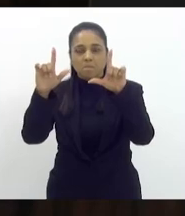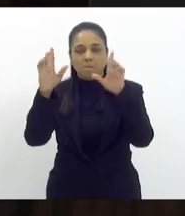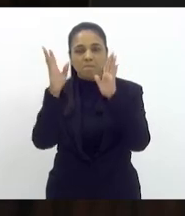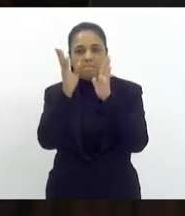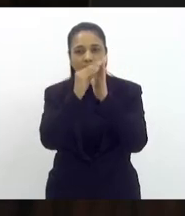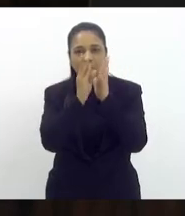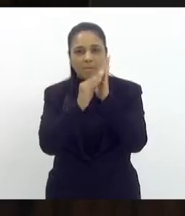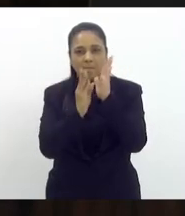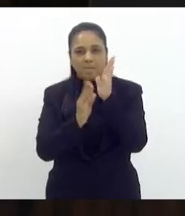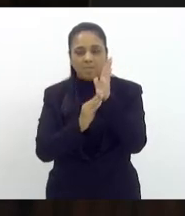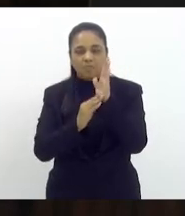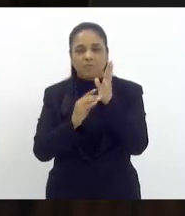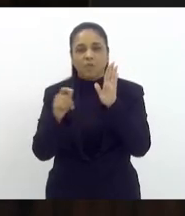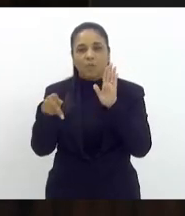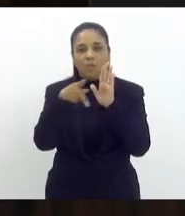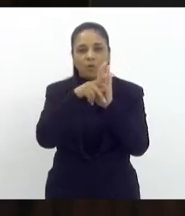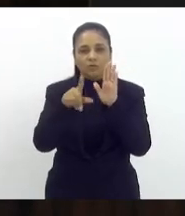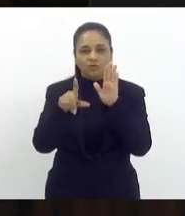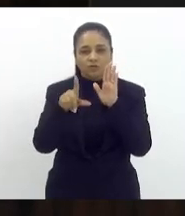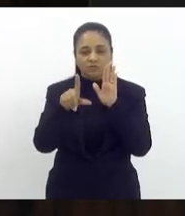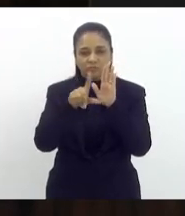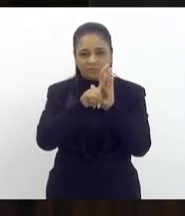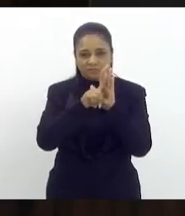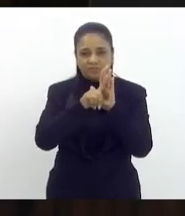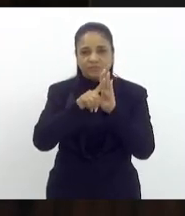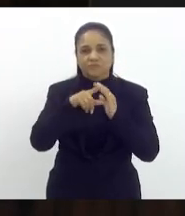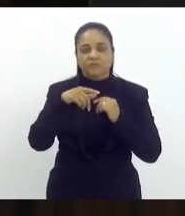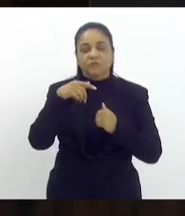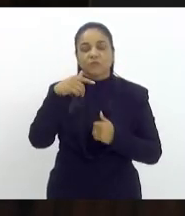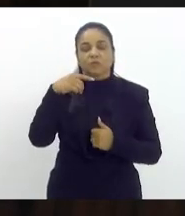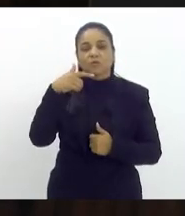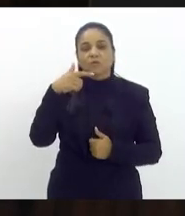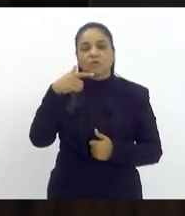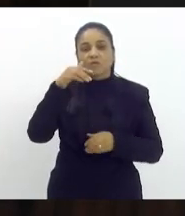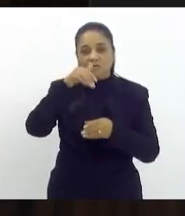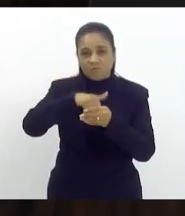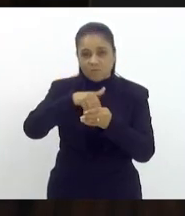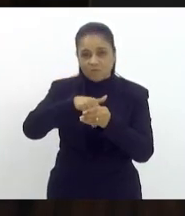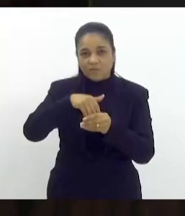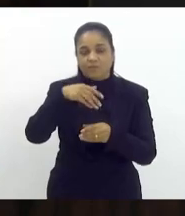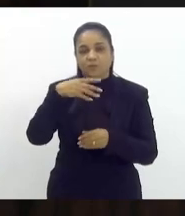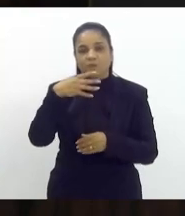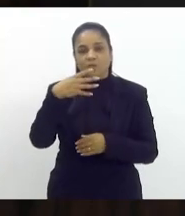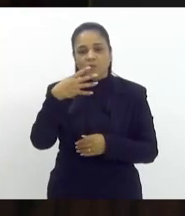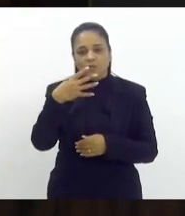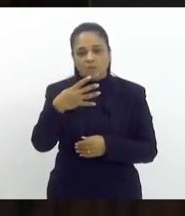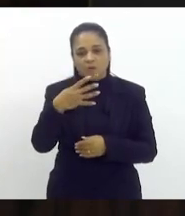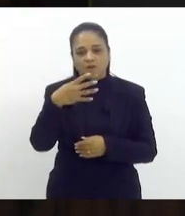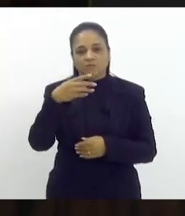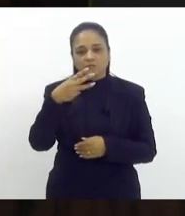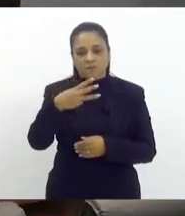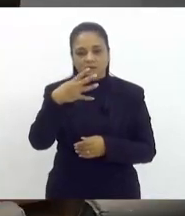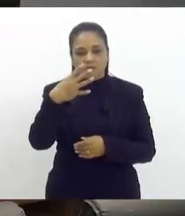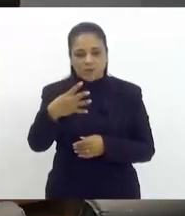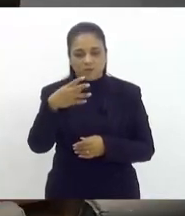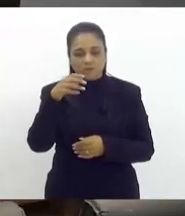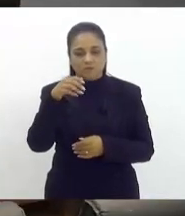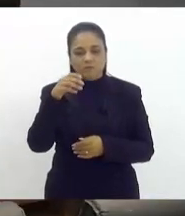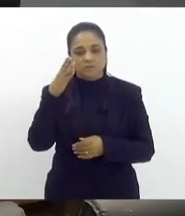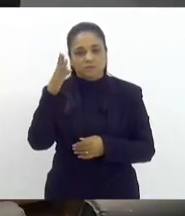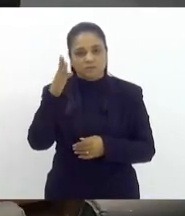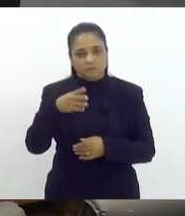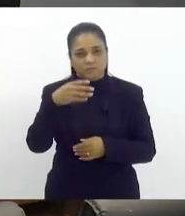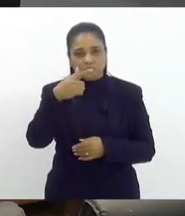em votação o 434 de 2023 por gentileza favorável com emendas